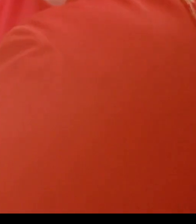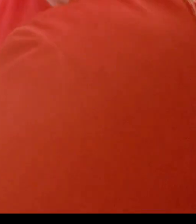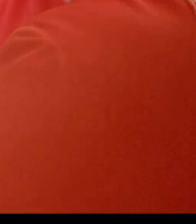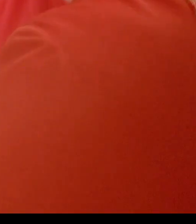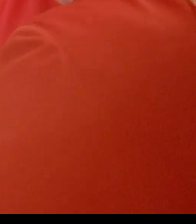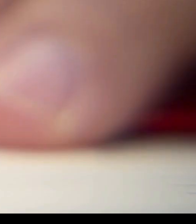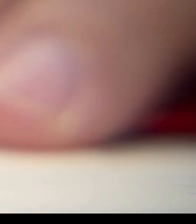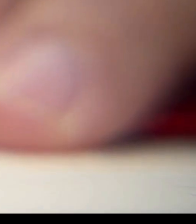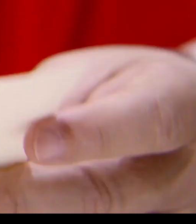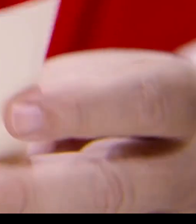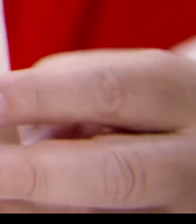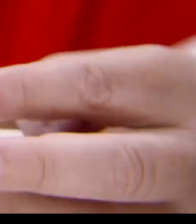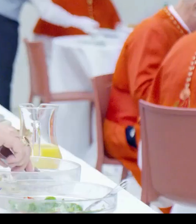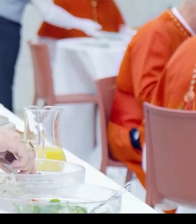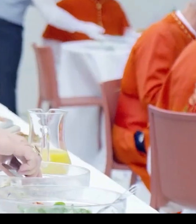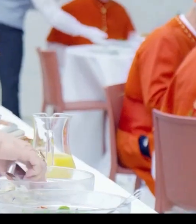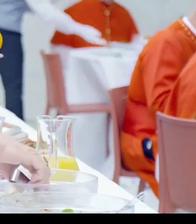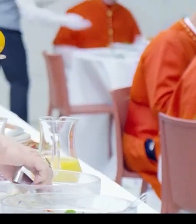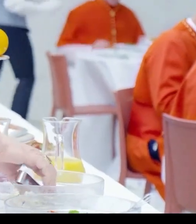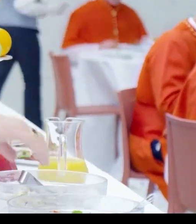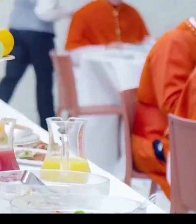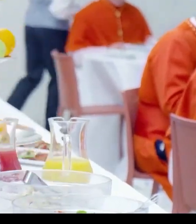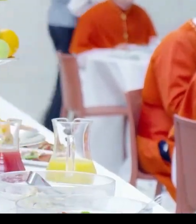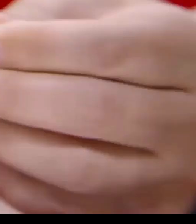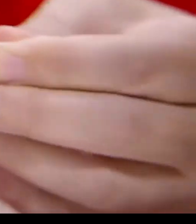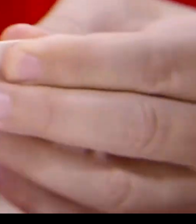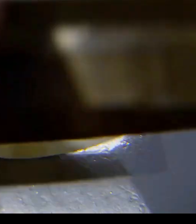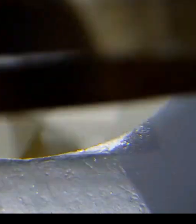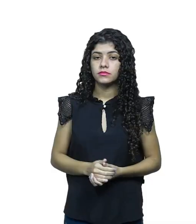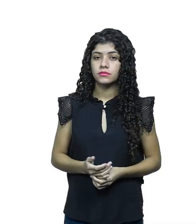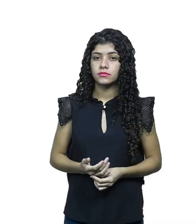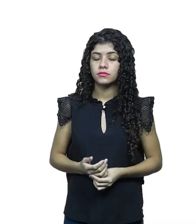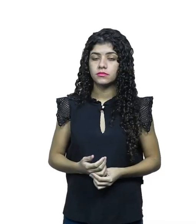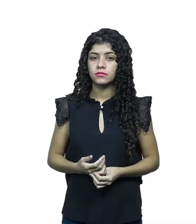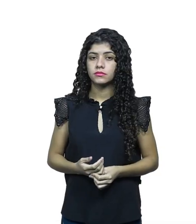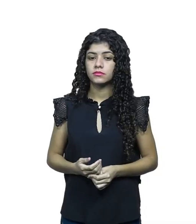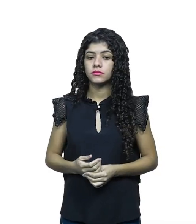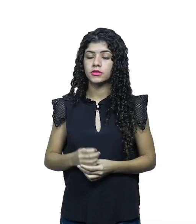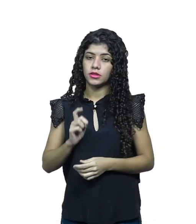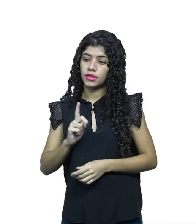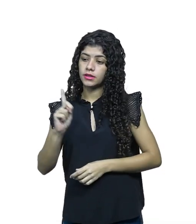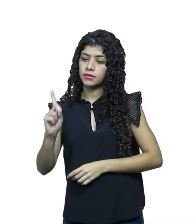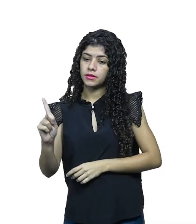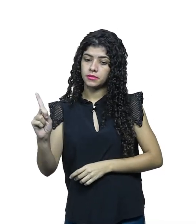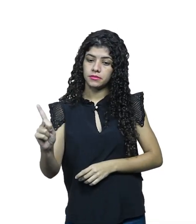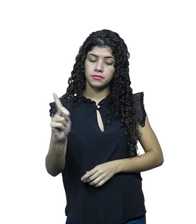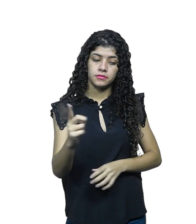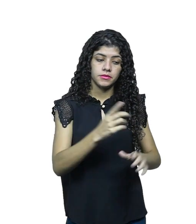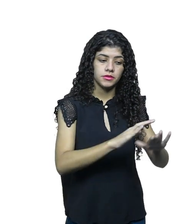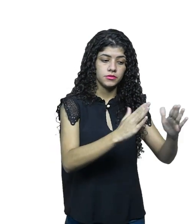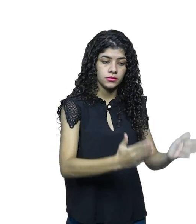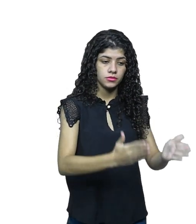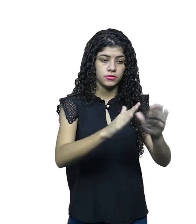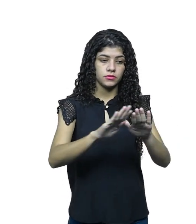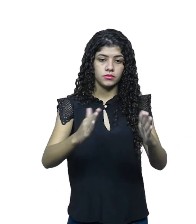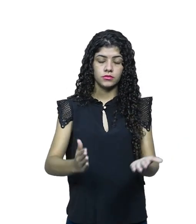one common point of reference, only one unchanging eternal truth. E aí, como é que no roteiro isso está descrito?